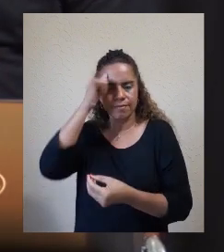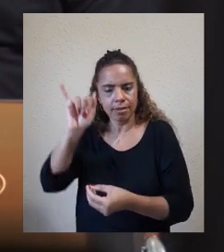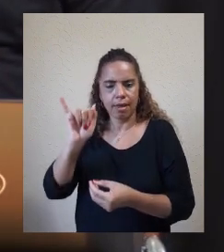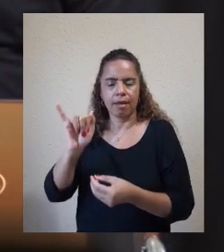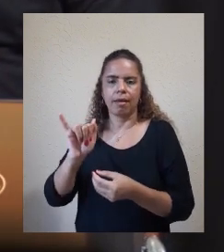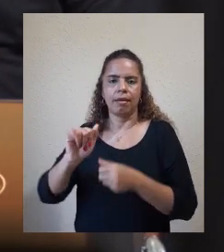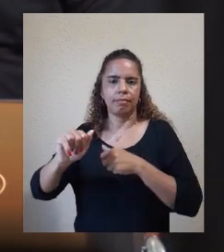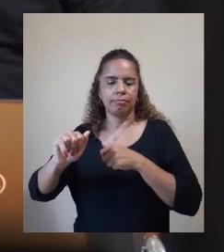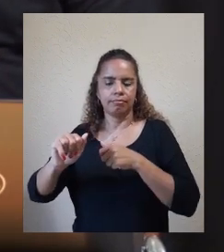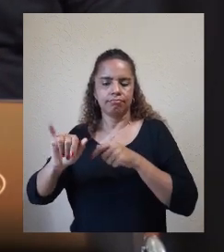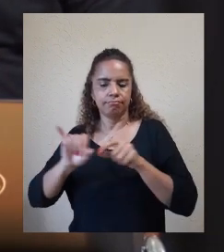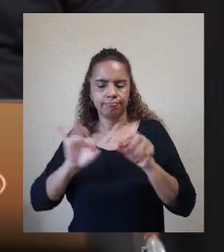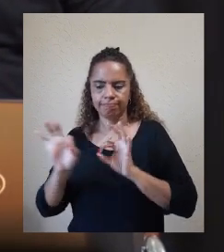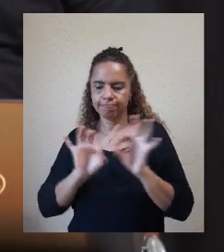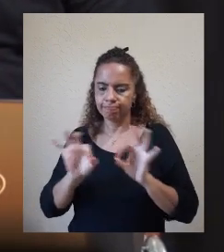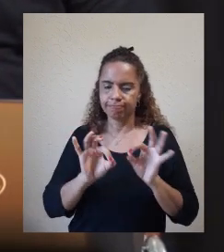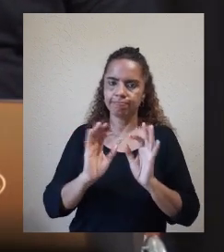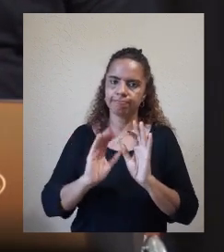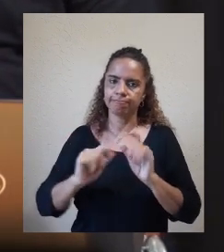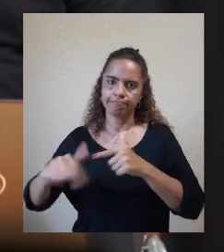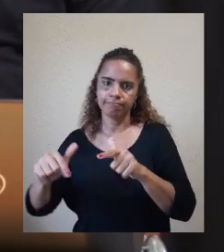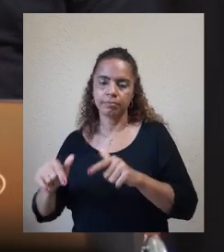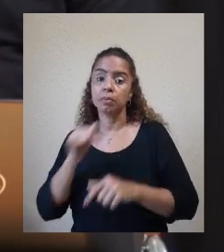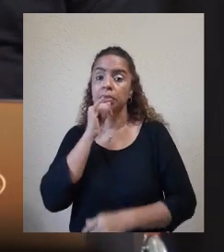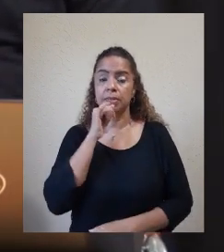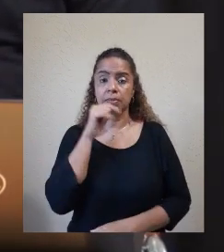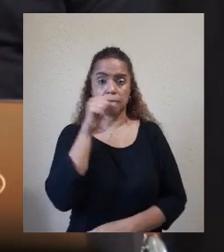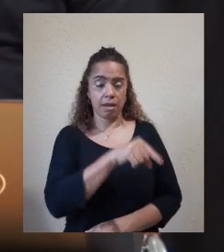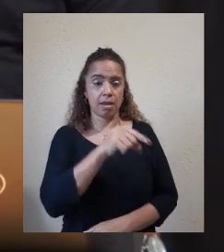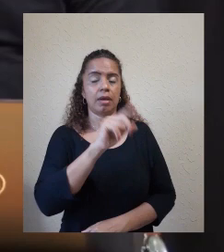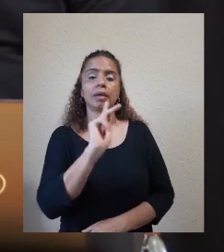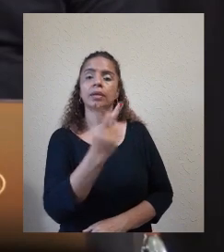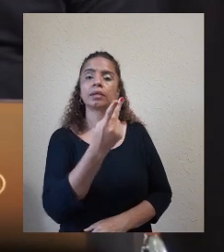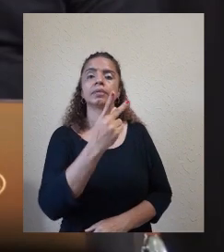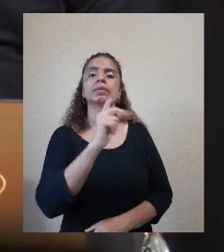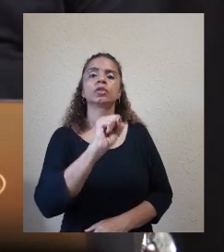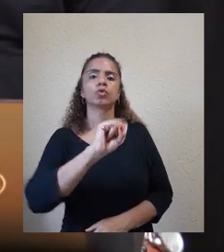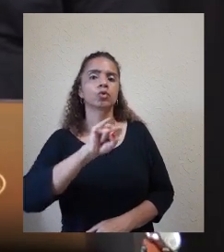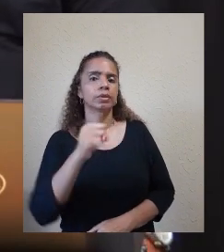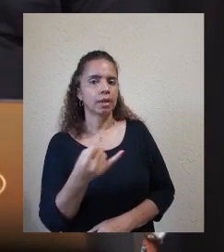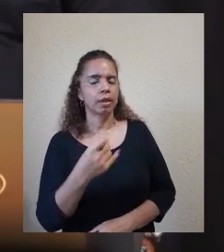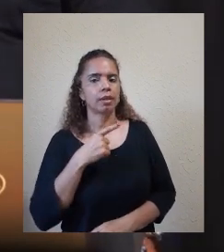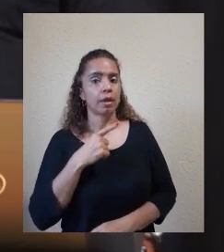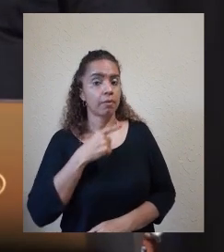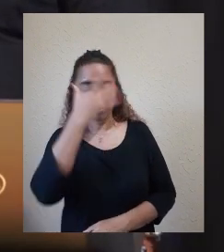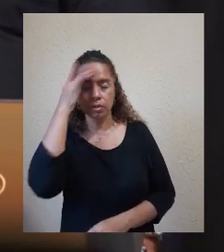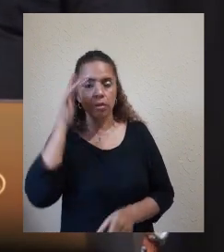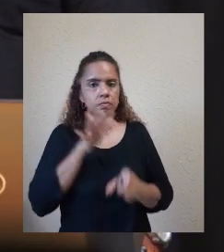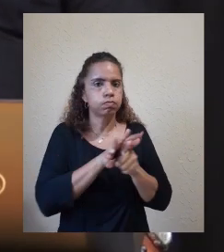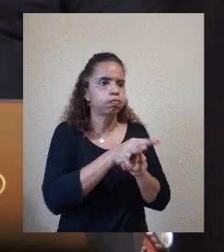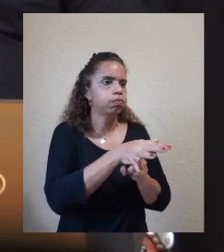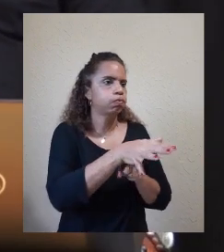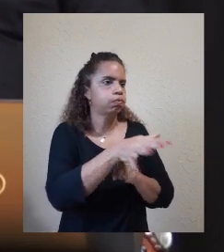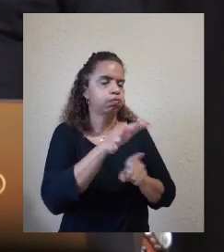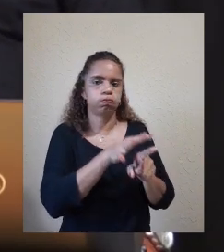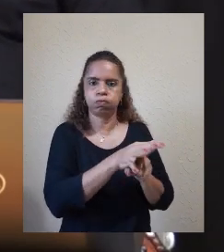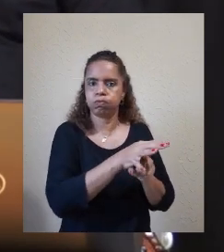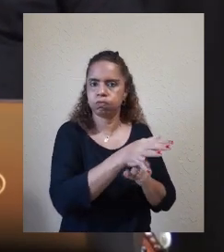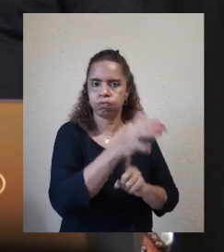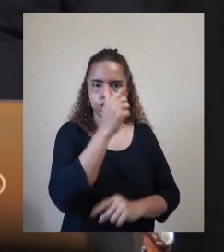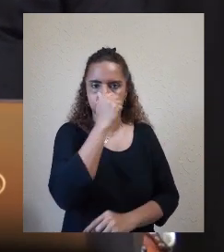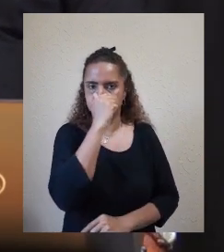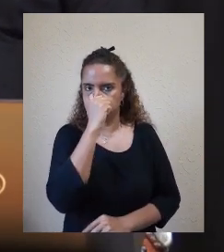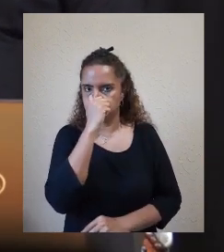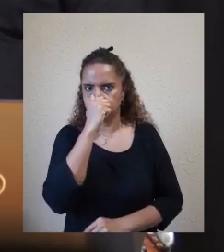A quantidade de pacientes que procuraram o Hospital São José nos últimos 2 dias foi tamanha que teve uma hora que faltou para testar